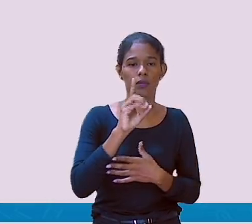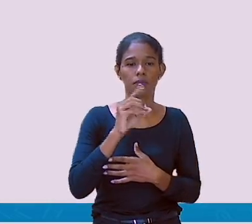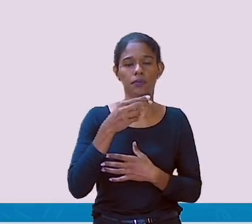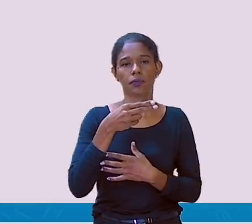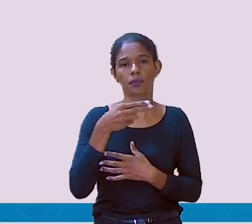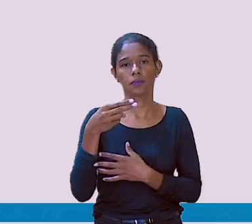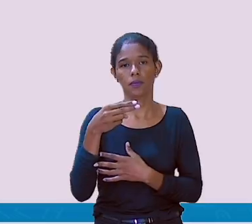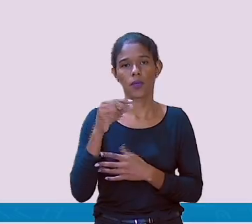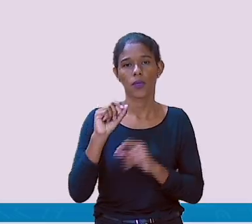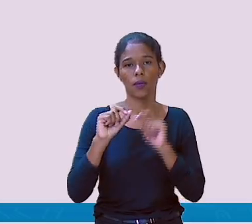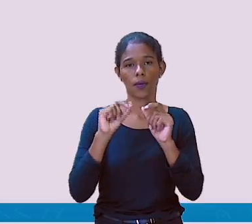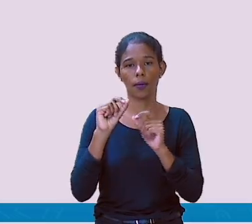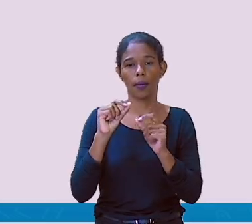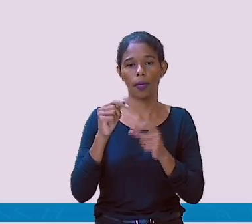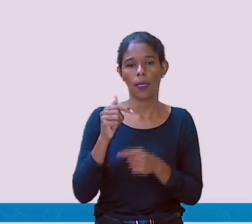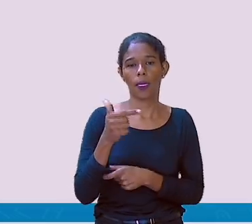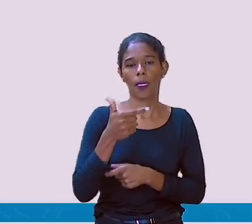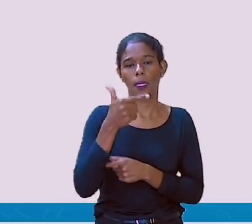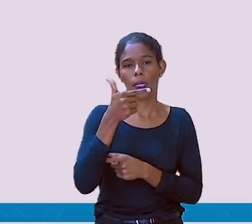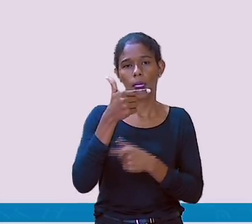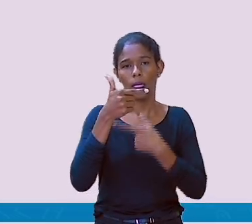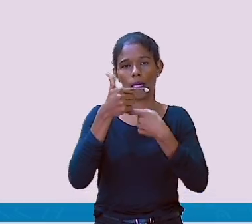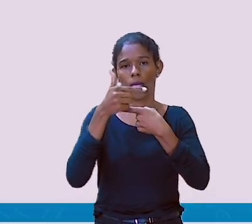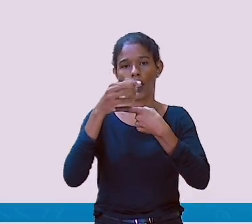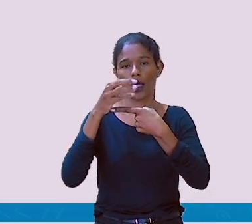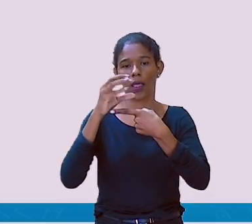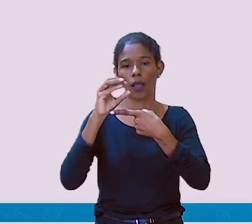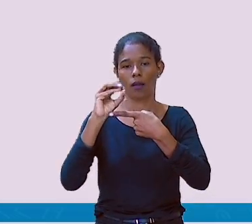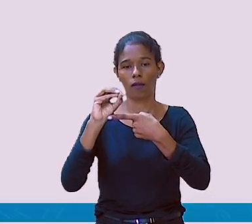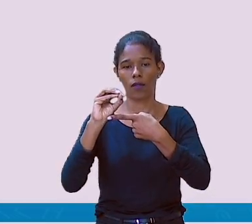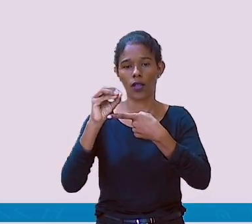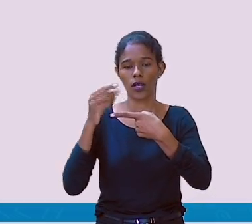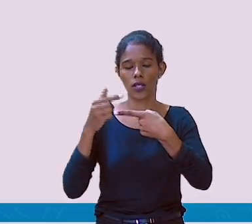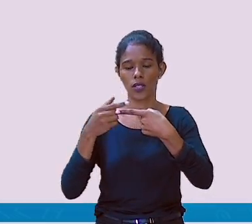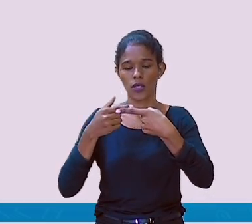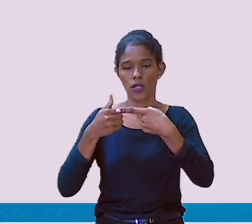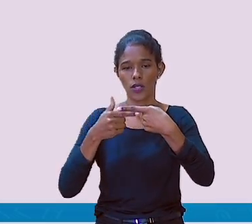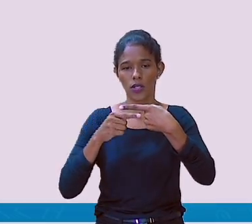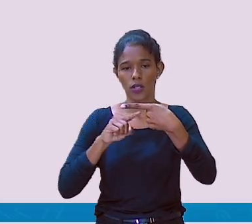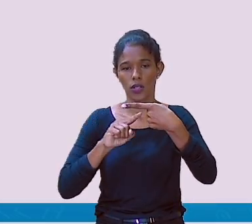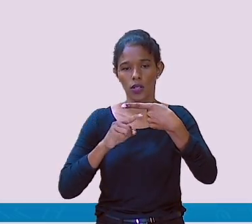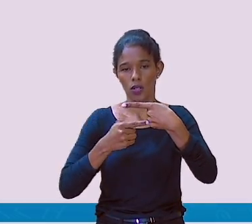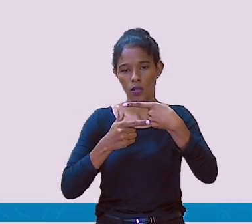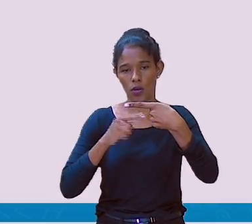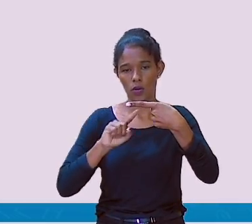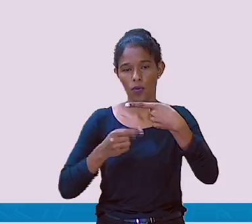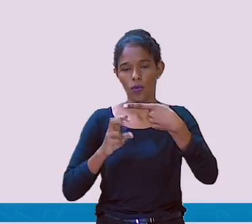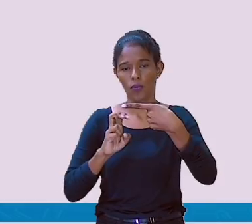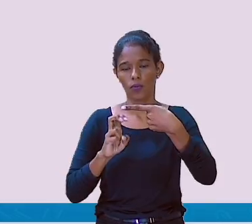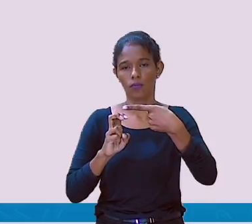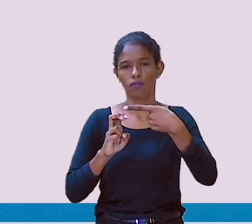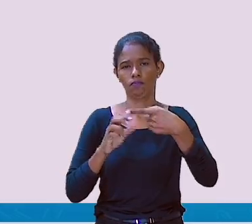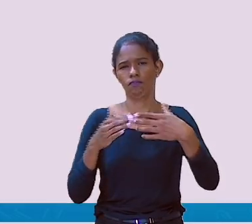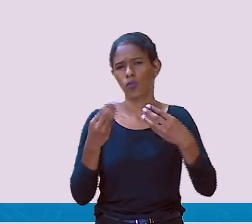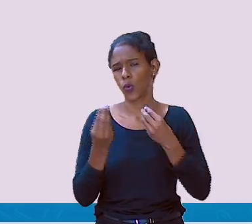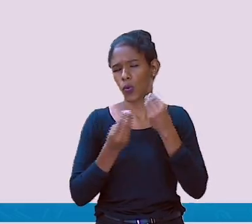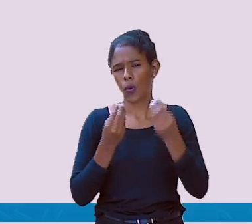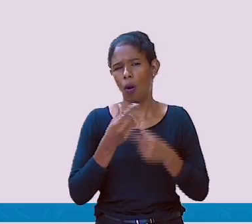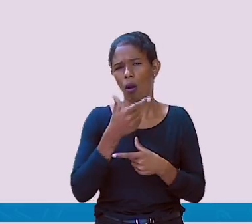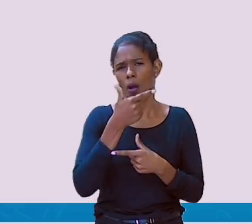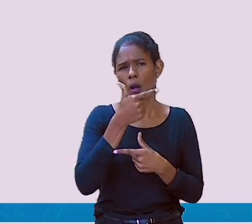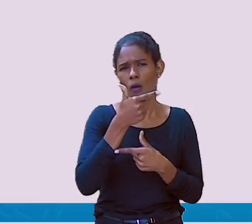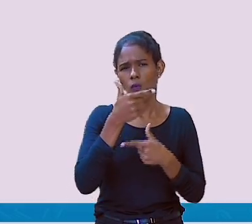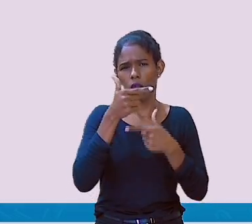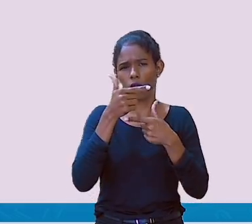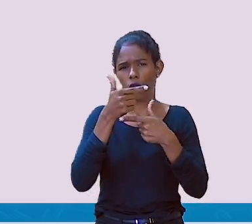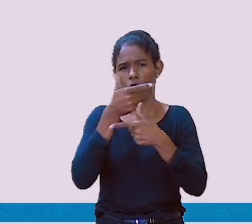vai ser 20 dividido por 2,5. 20 dividido por